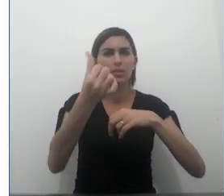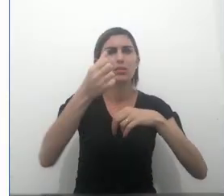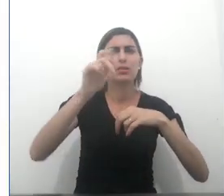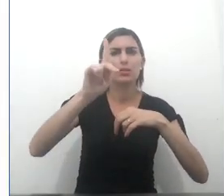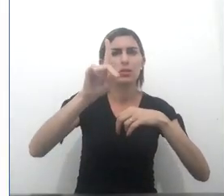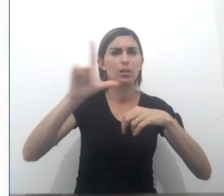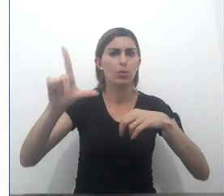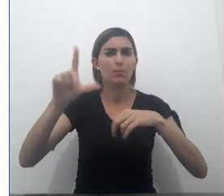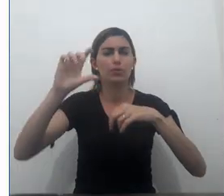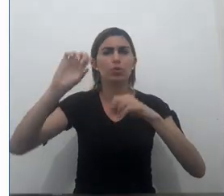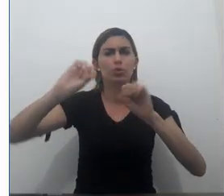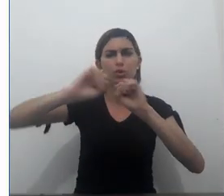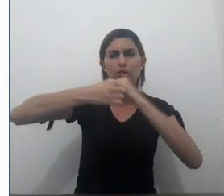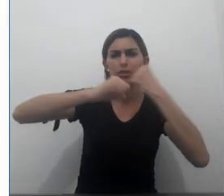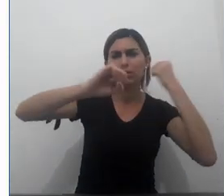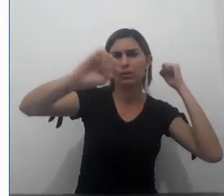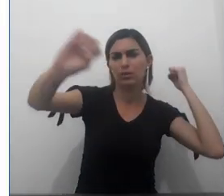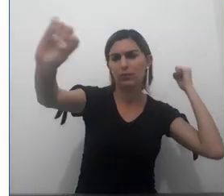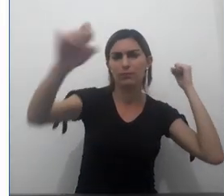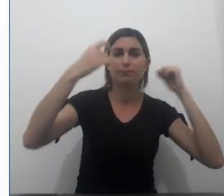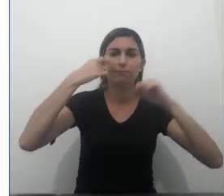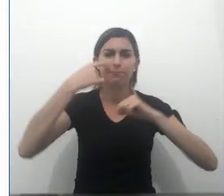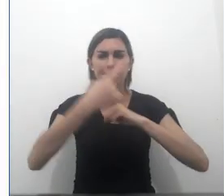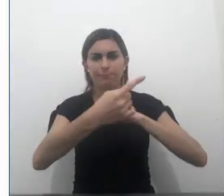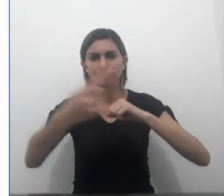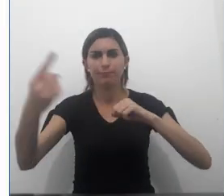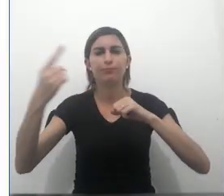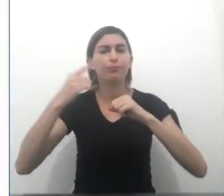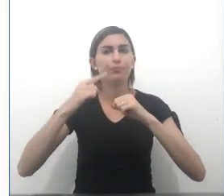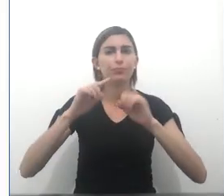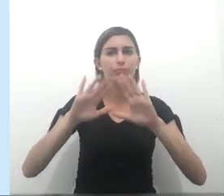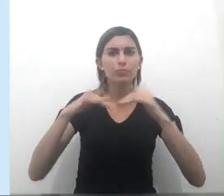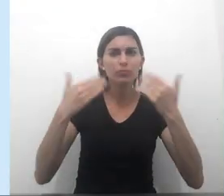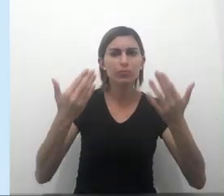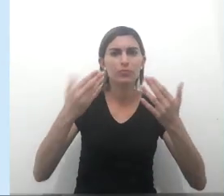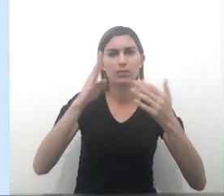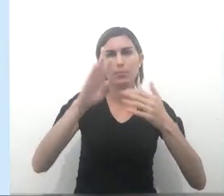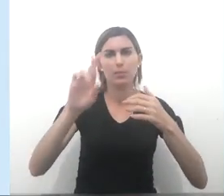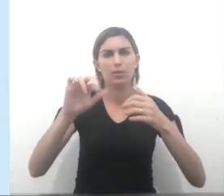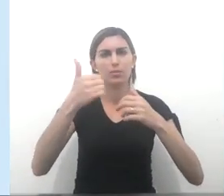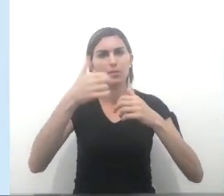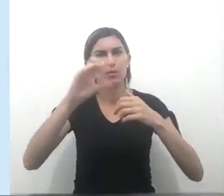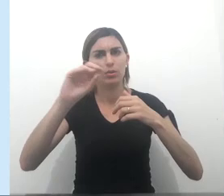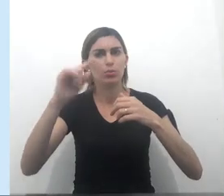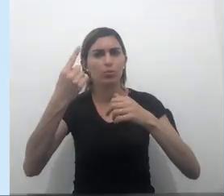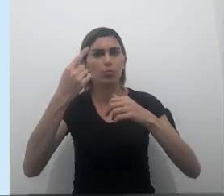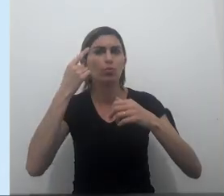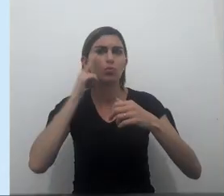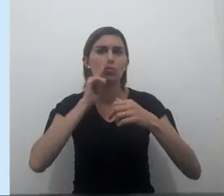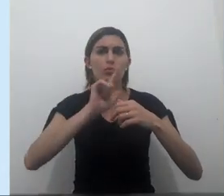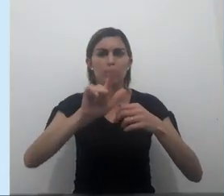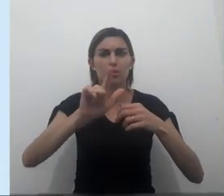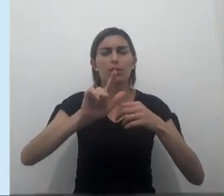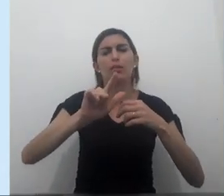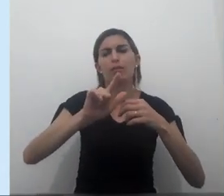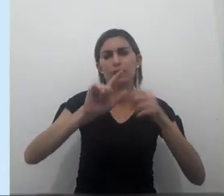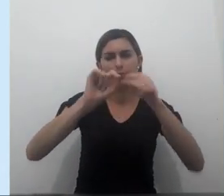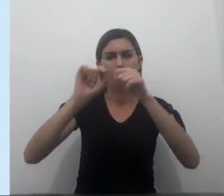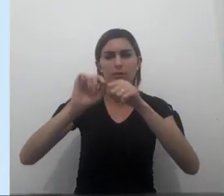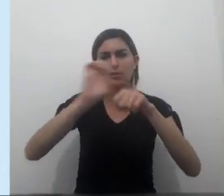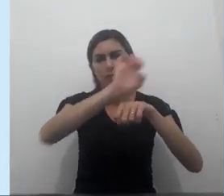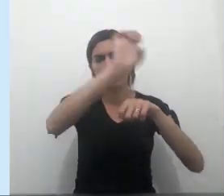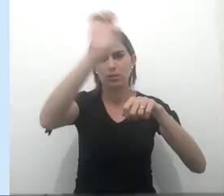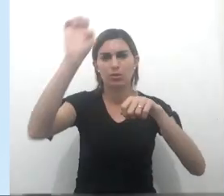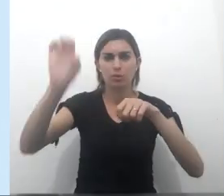4.489 quilômetros de extensão. Então, é uma BR gigantesca, tá, gente? Então, por meio da BR-101, você consegue se transferir